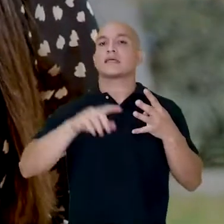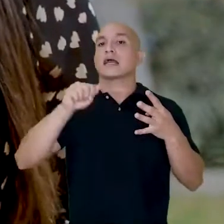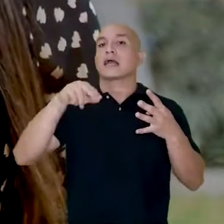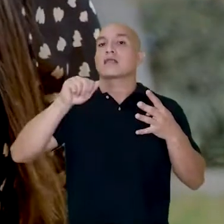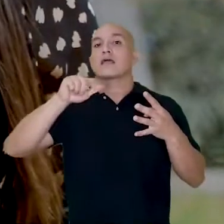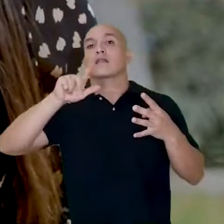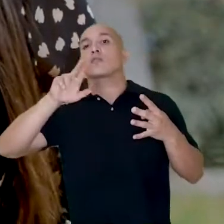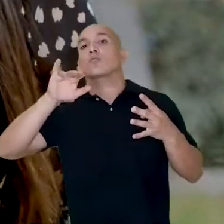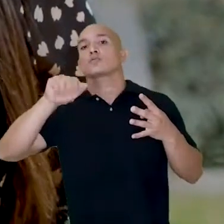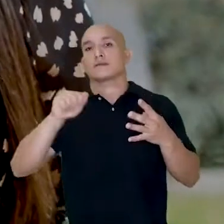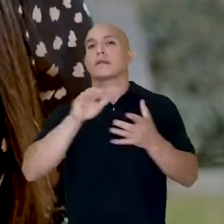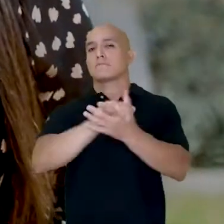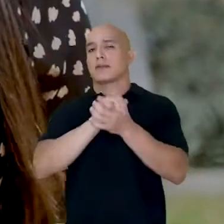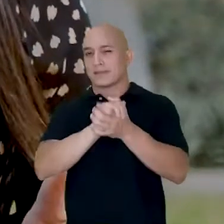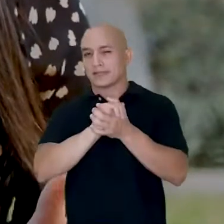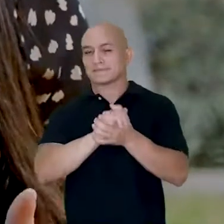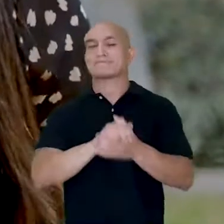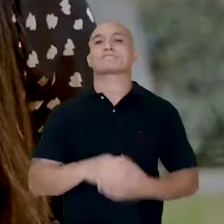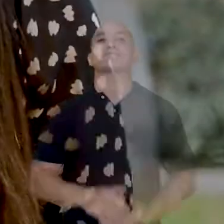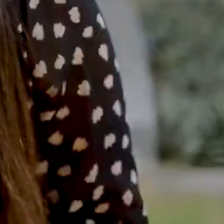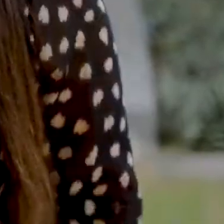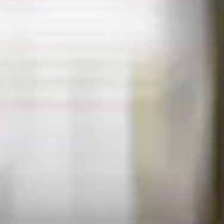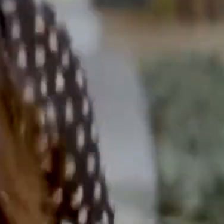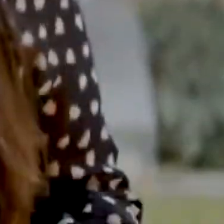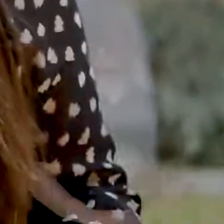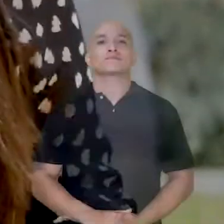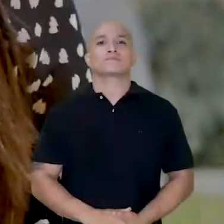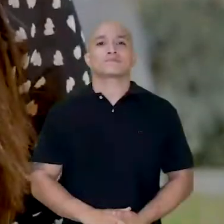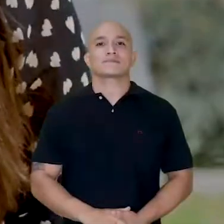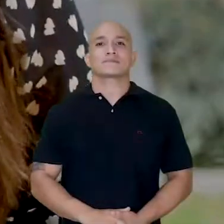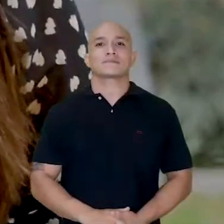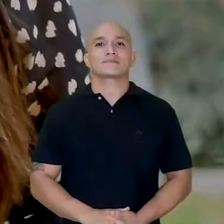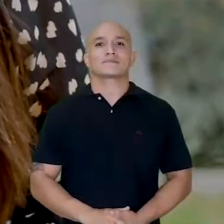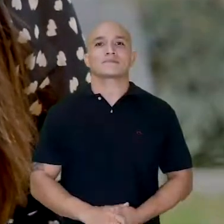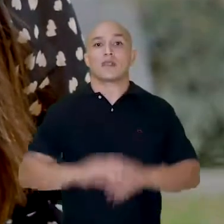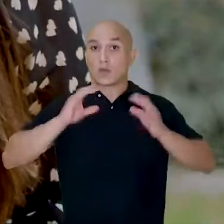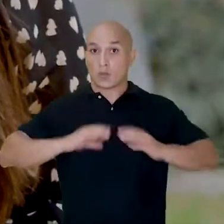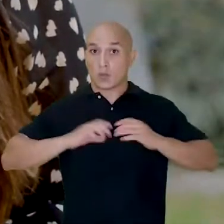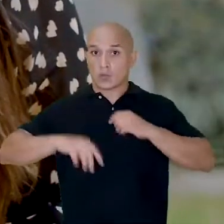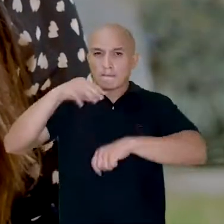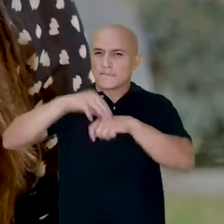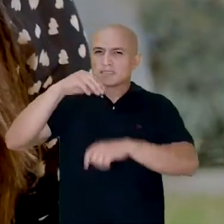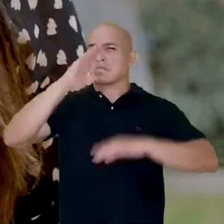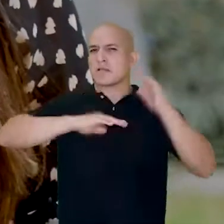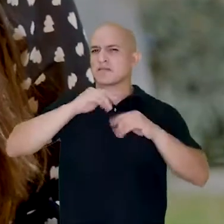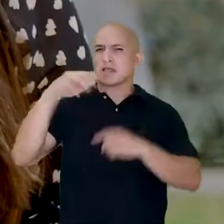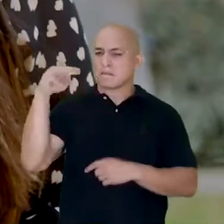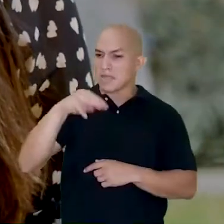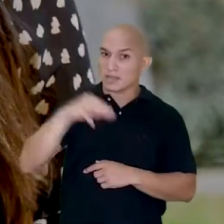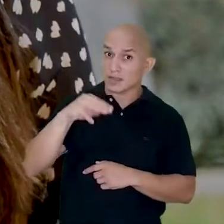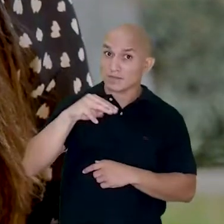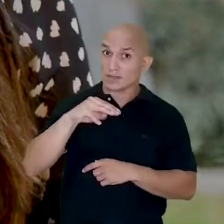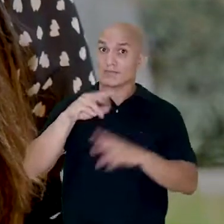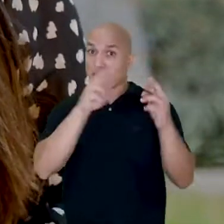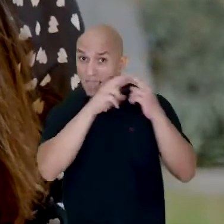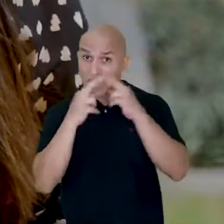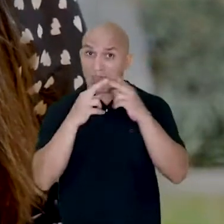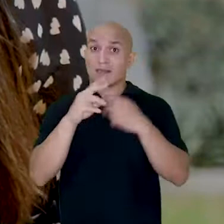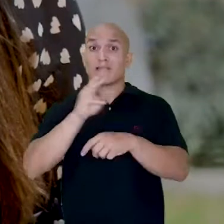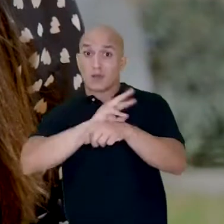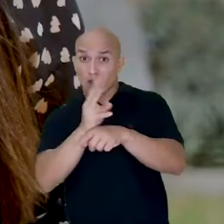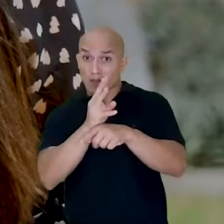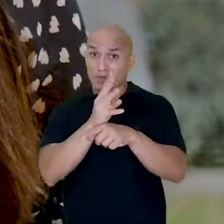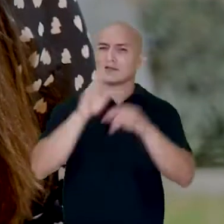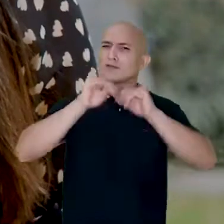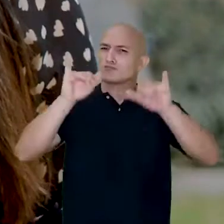dos Santos e Ana Lúcia Abreu Silva. Parabéns! A coordenação do mestrado profissional em matemática e rede da UEMA, Profimat,